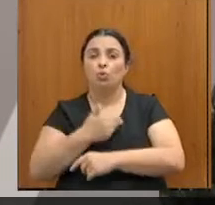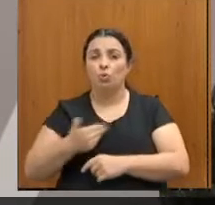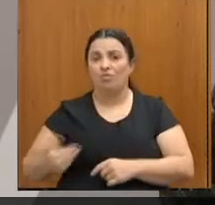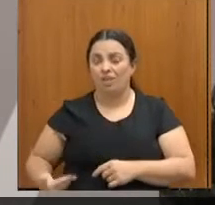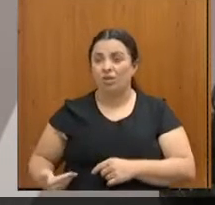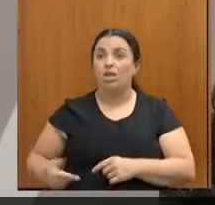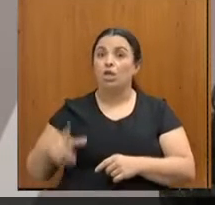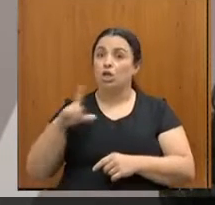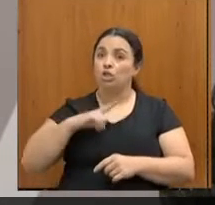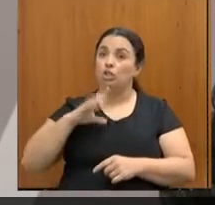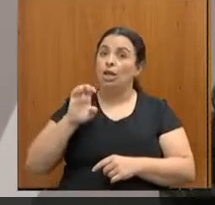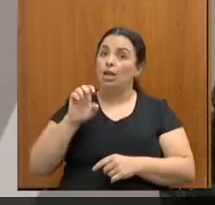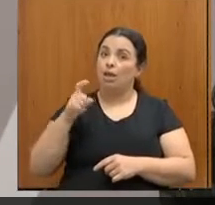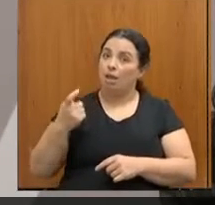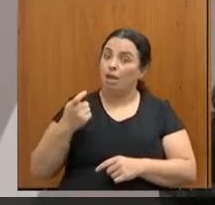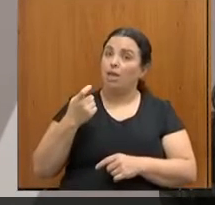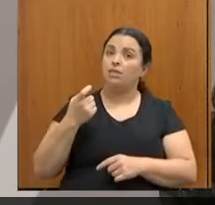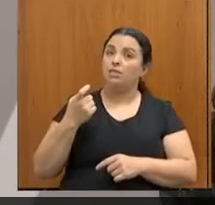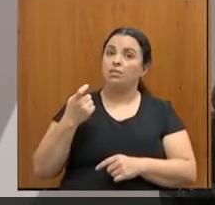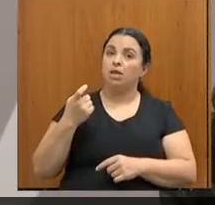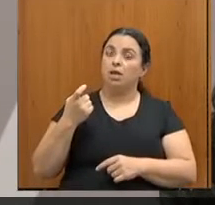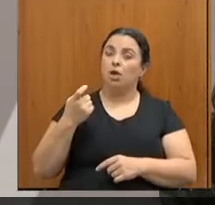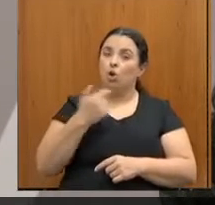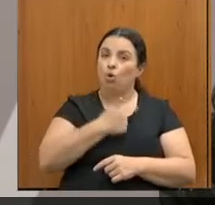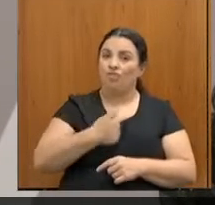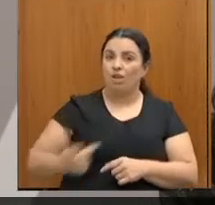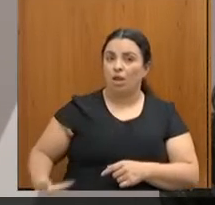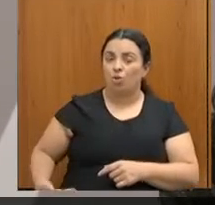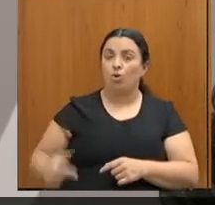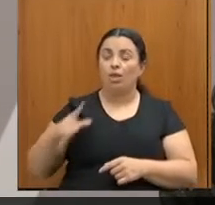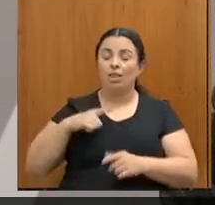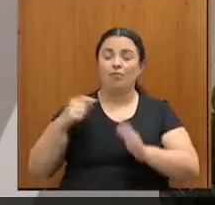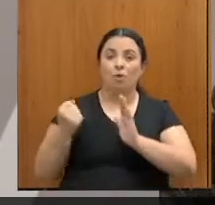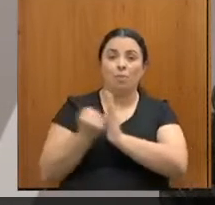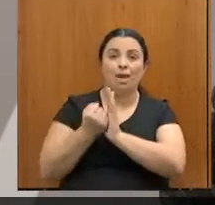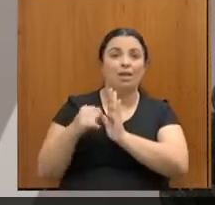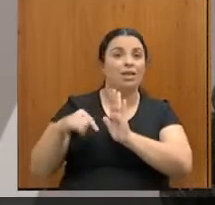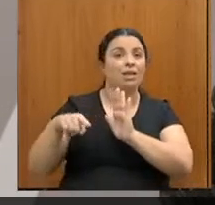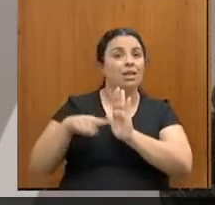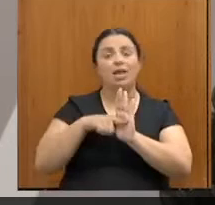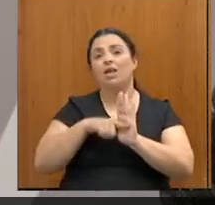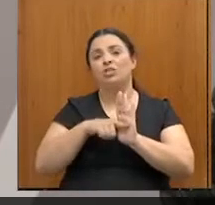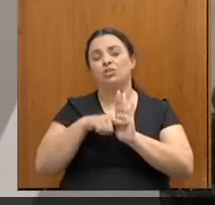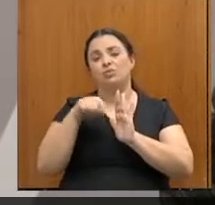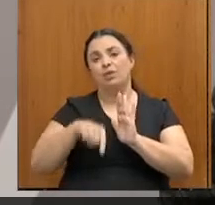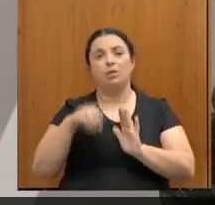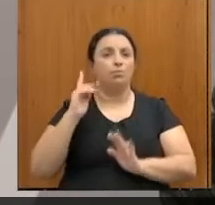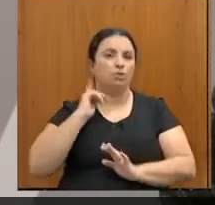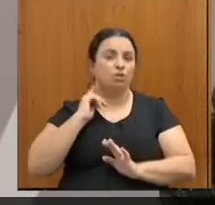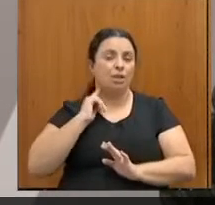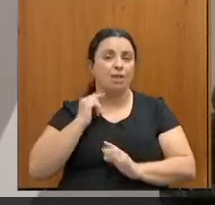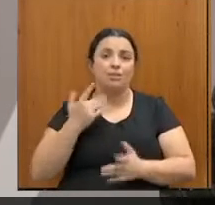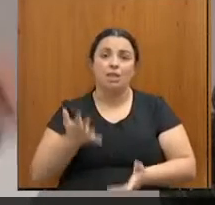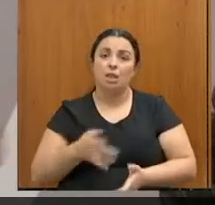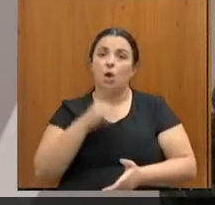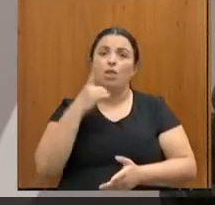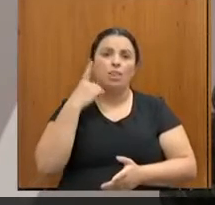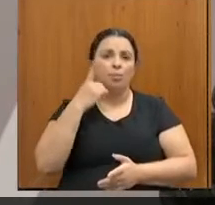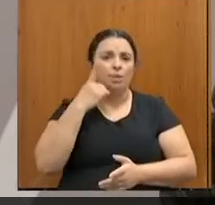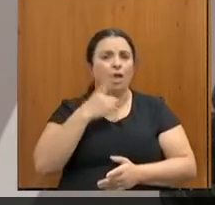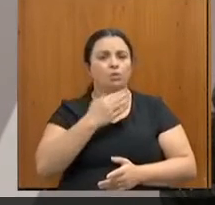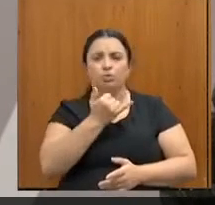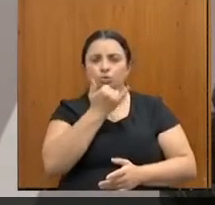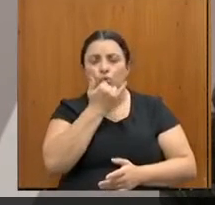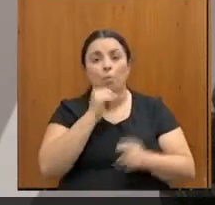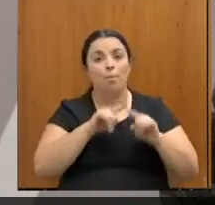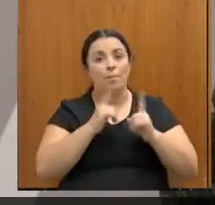pelo governo passado que realmente trouxe uma marca negativa para o estado de Minas Gerais é o que me desculpe o deputado mas